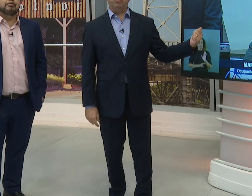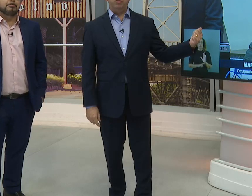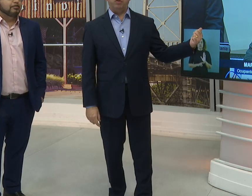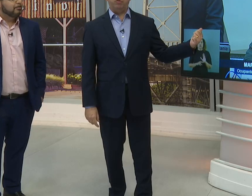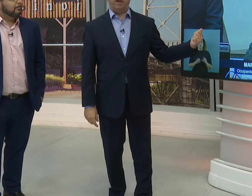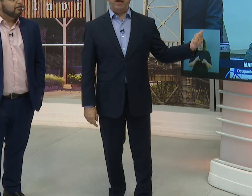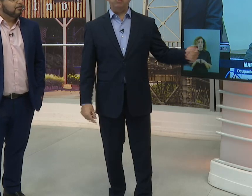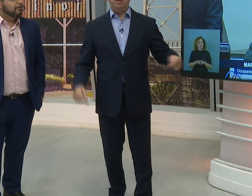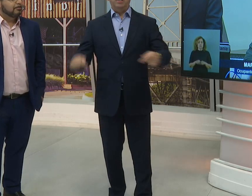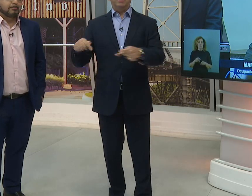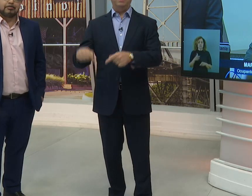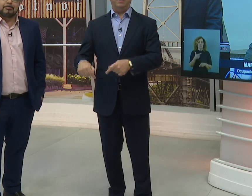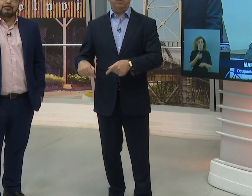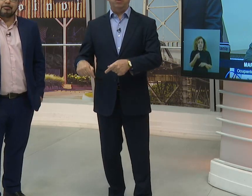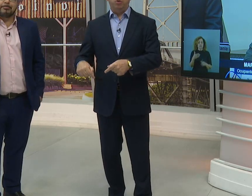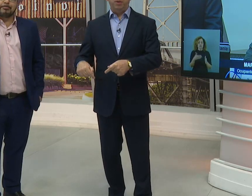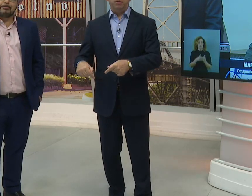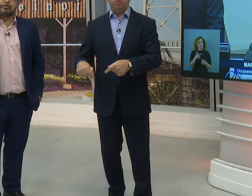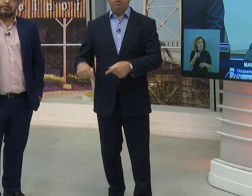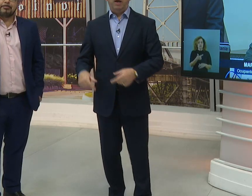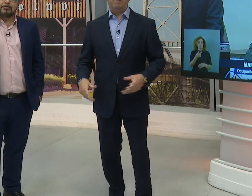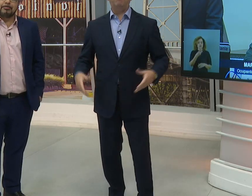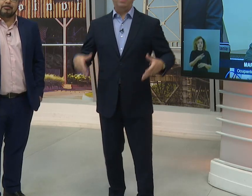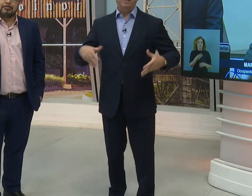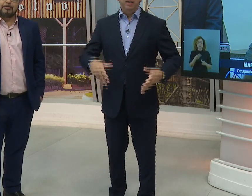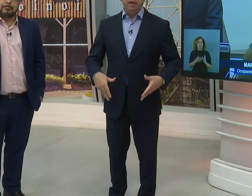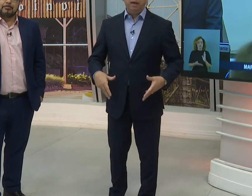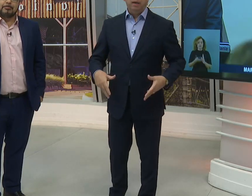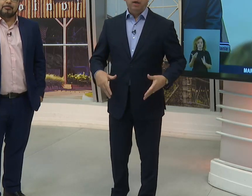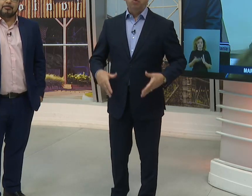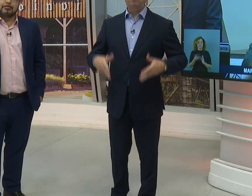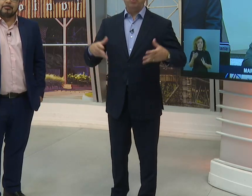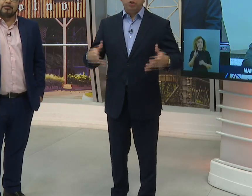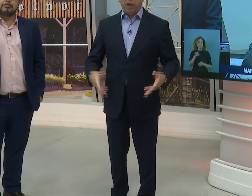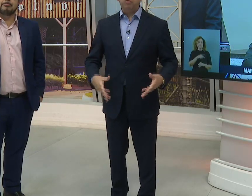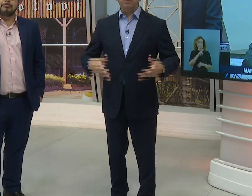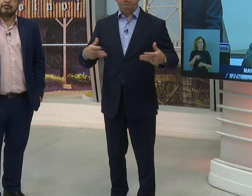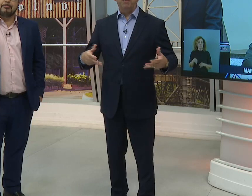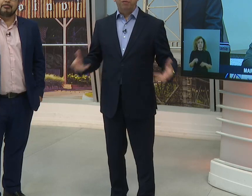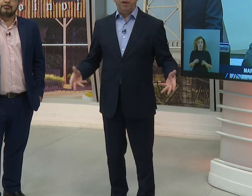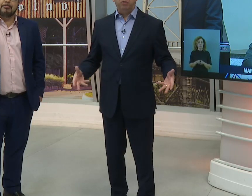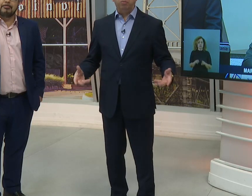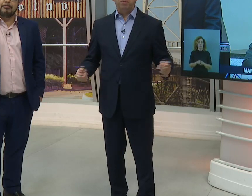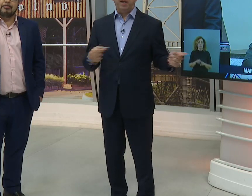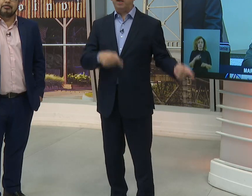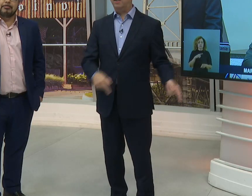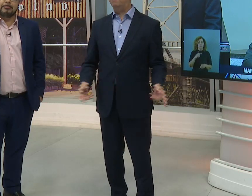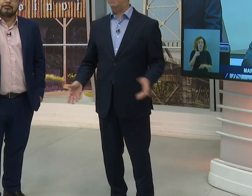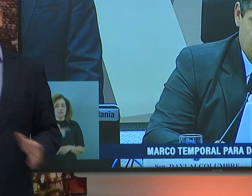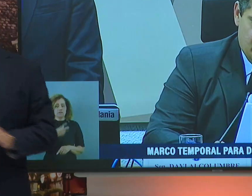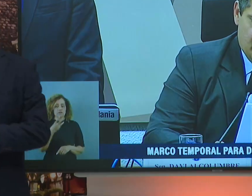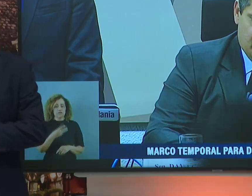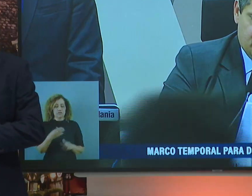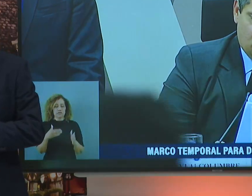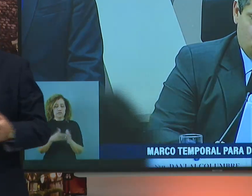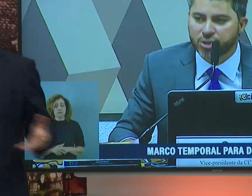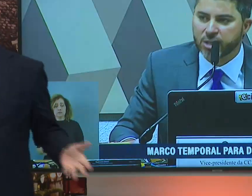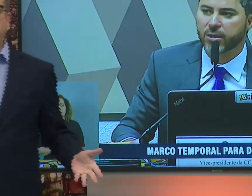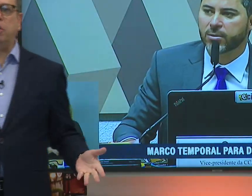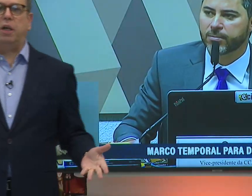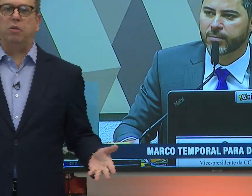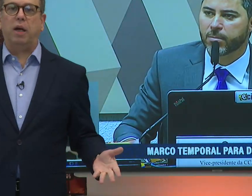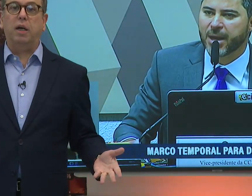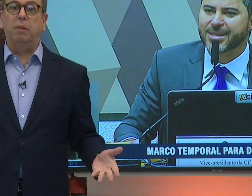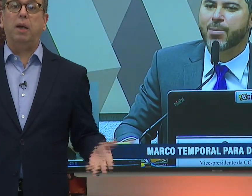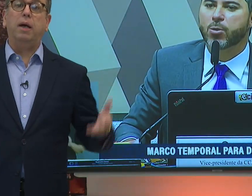Constituição e Justiça do Senado, que neste momento avalia o projeto que foi feito pela Câmara e que